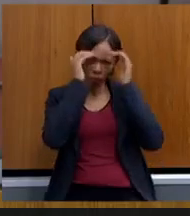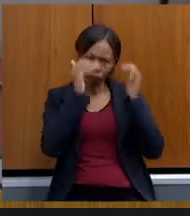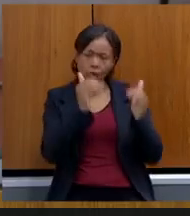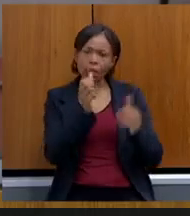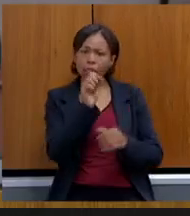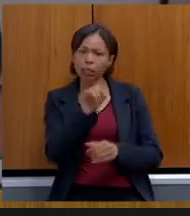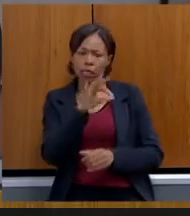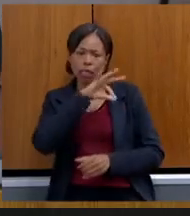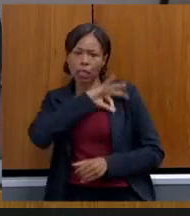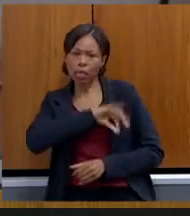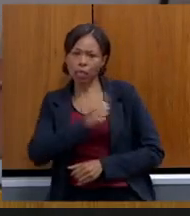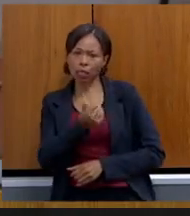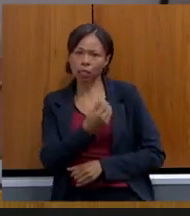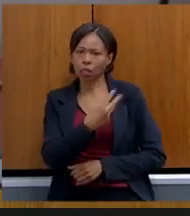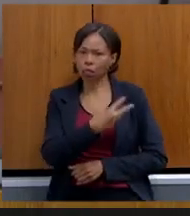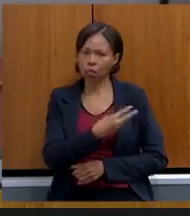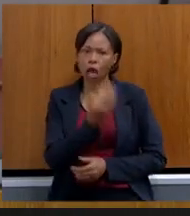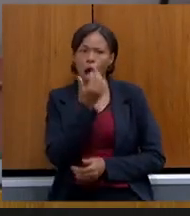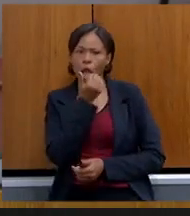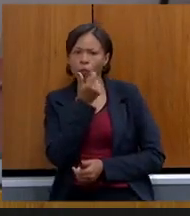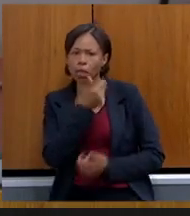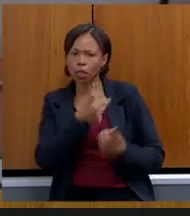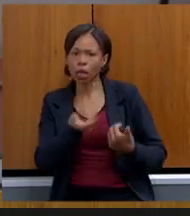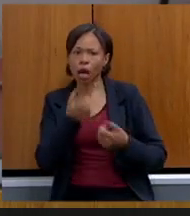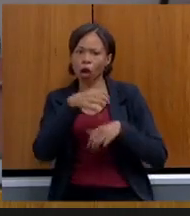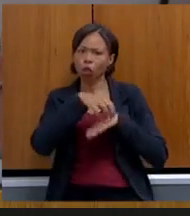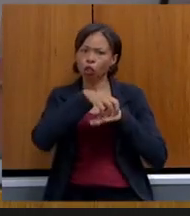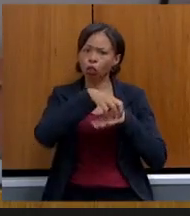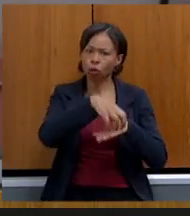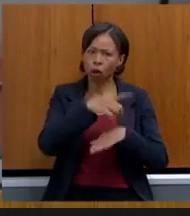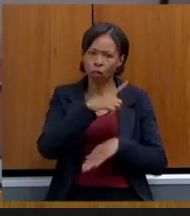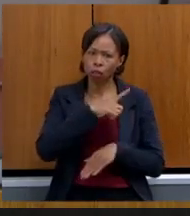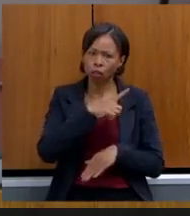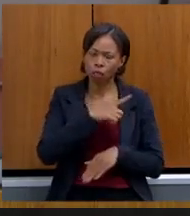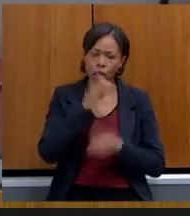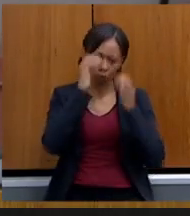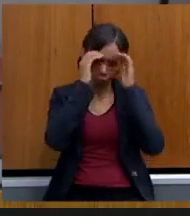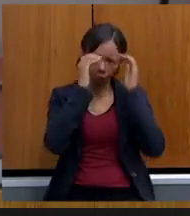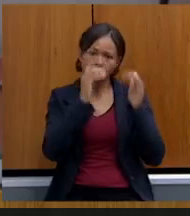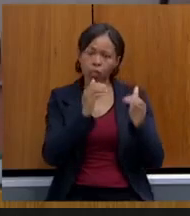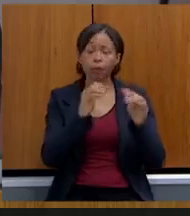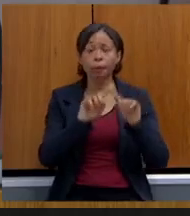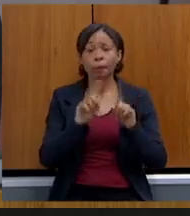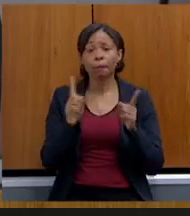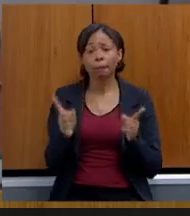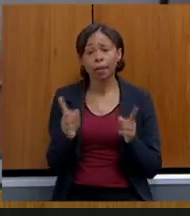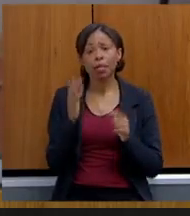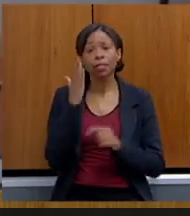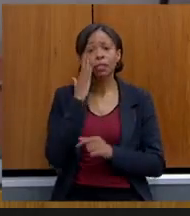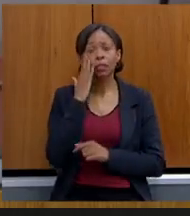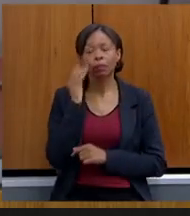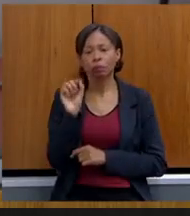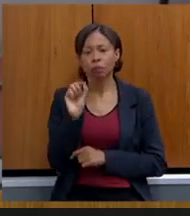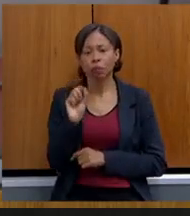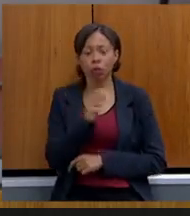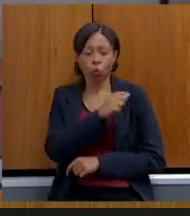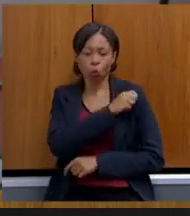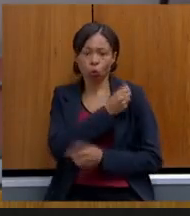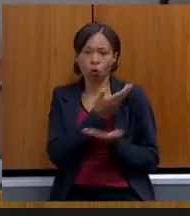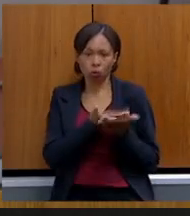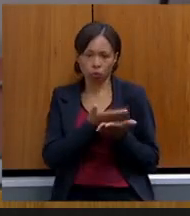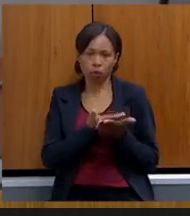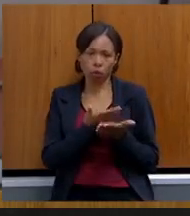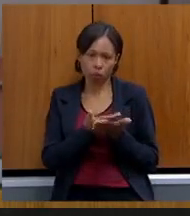quando tem alimentação escola quando tem transporte mas o que a gente entende é que os estudantes eu tenho certeza que o senhor